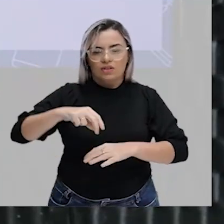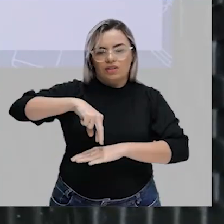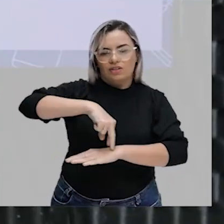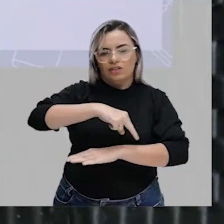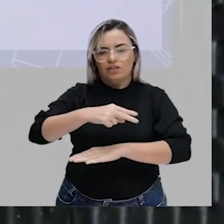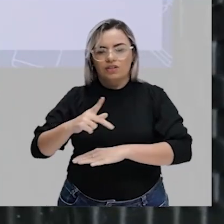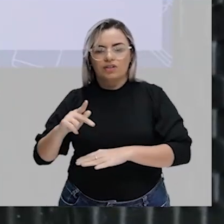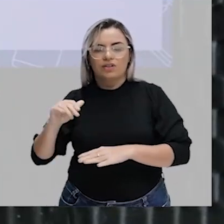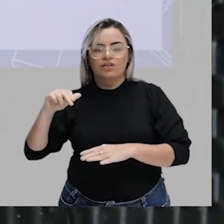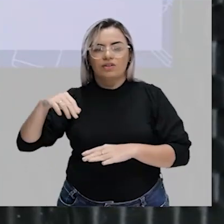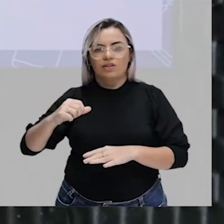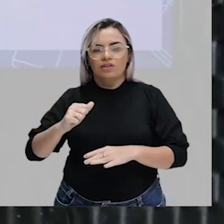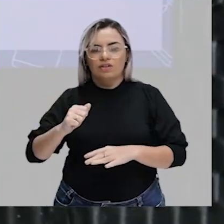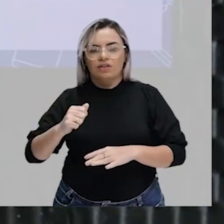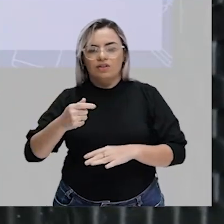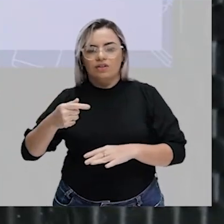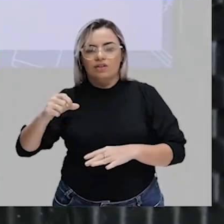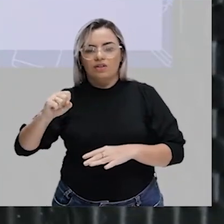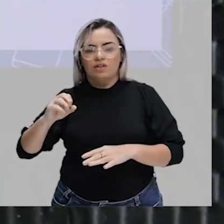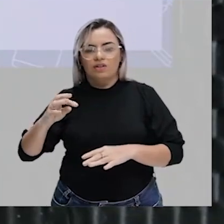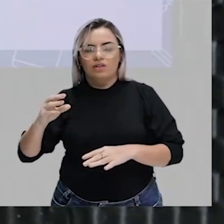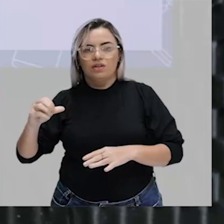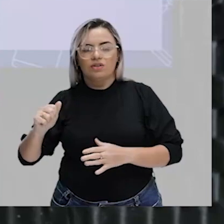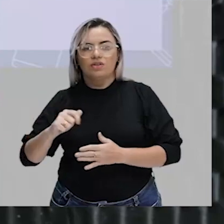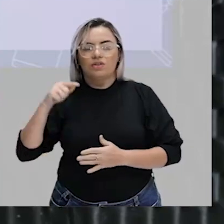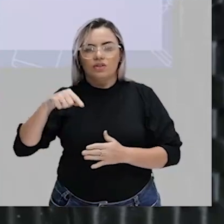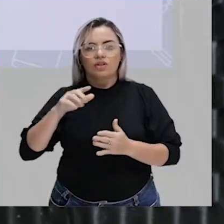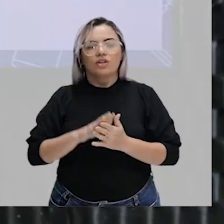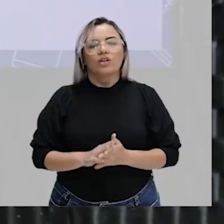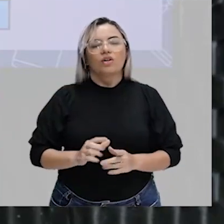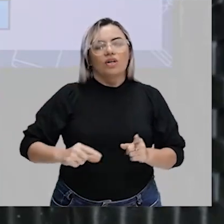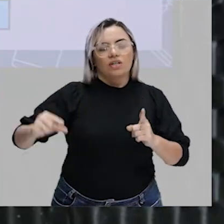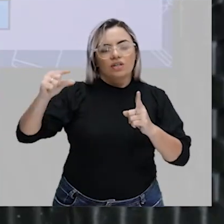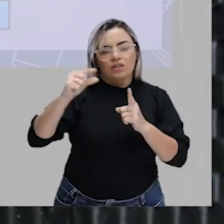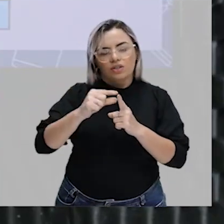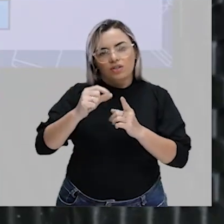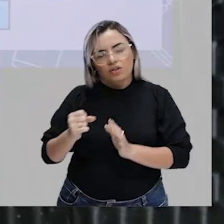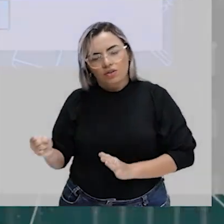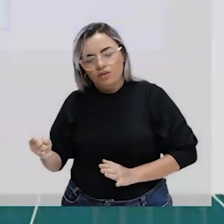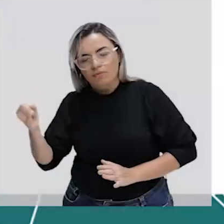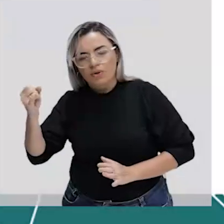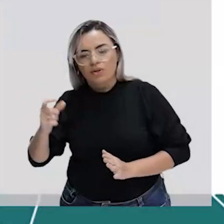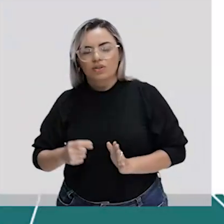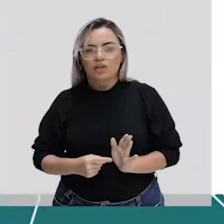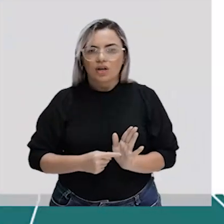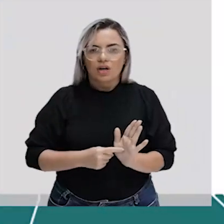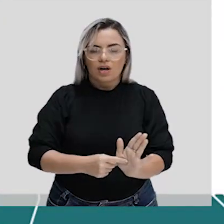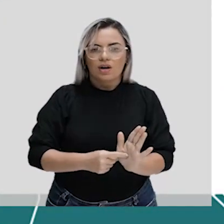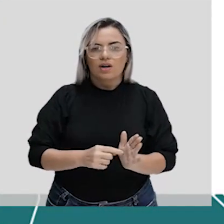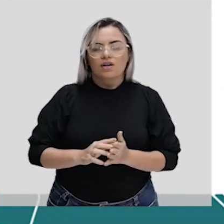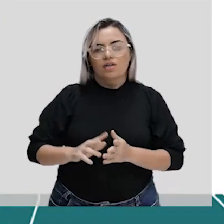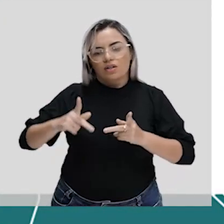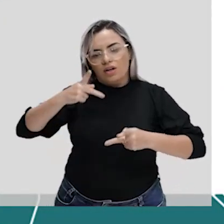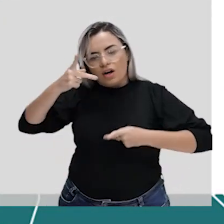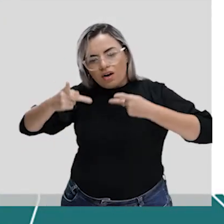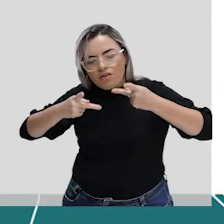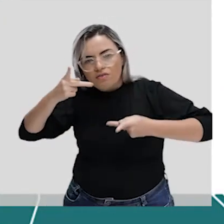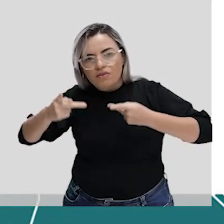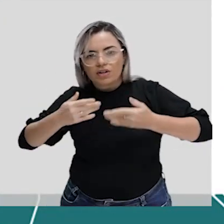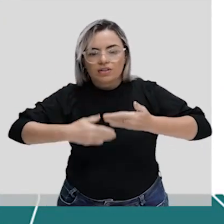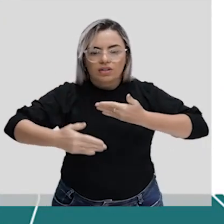surgia esse nome ginástica ali, ele estava ali a todo momento aparecendo. Aí dentro da